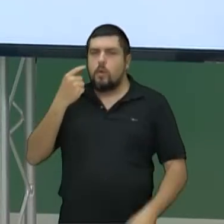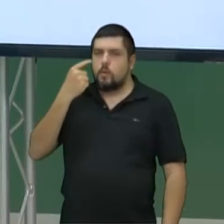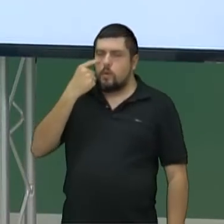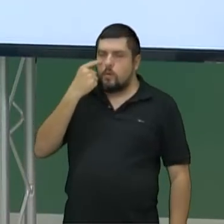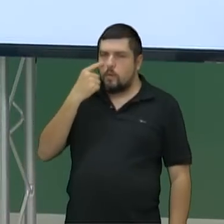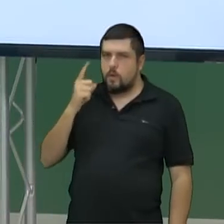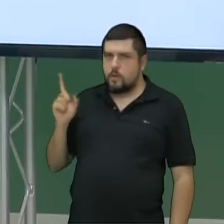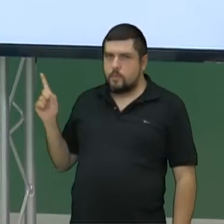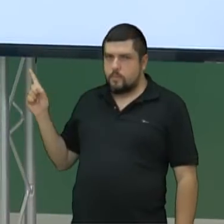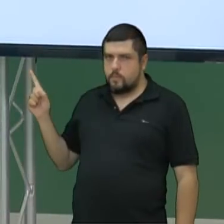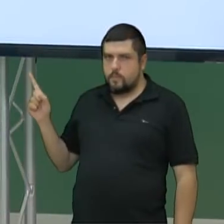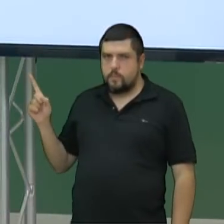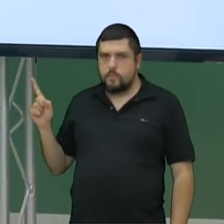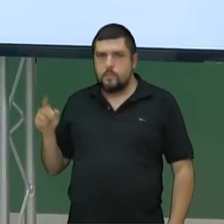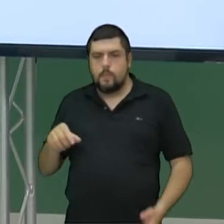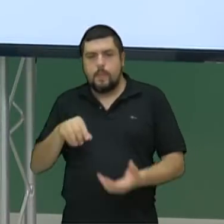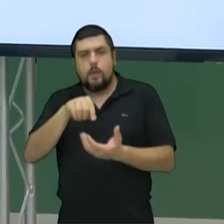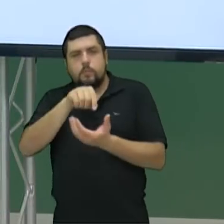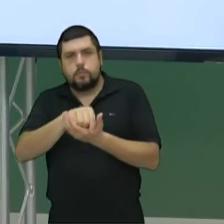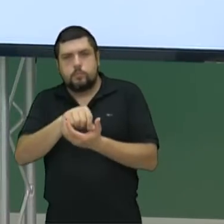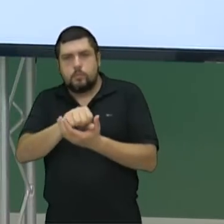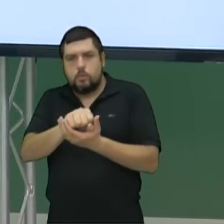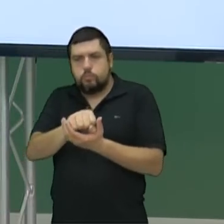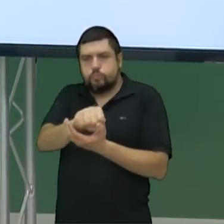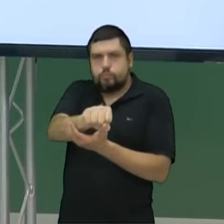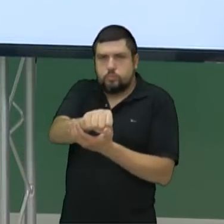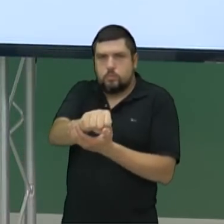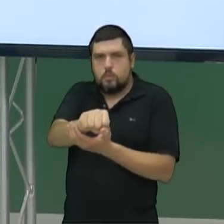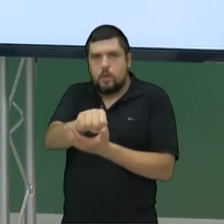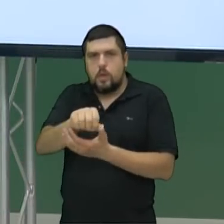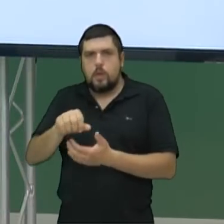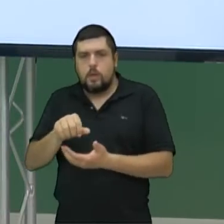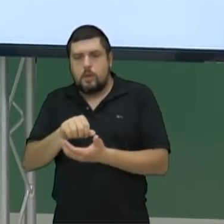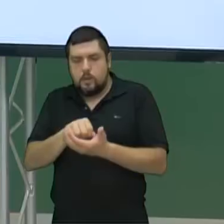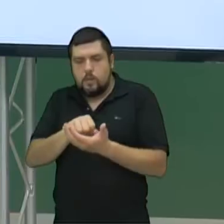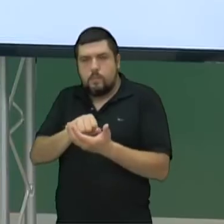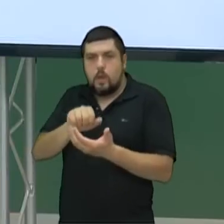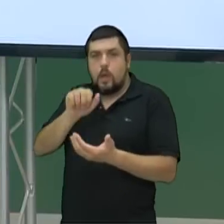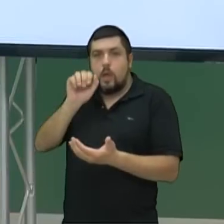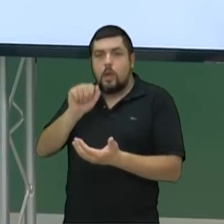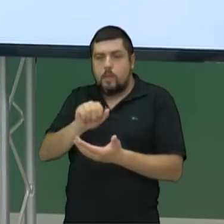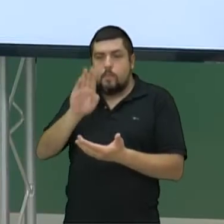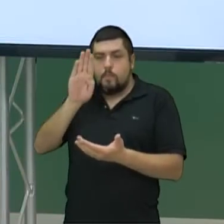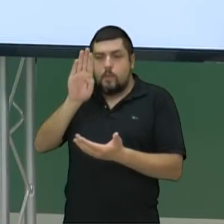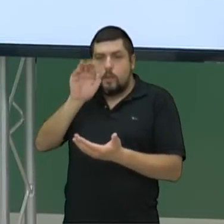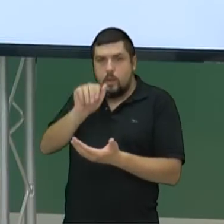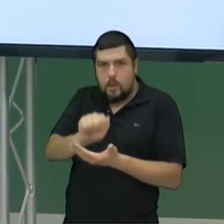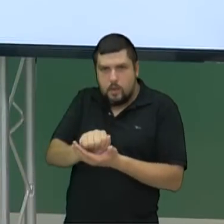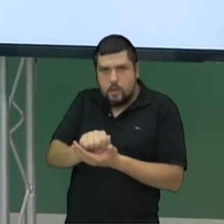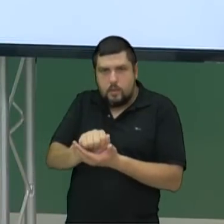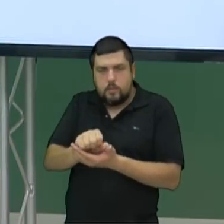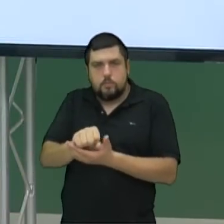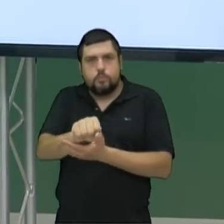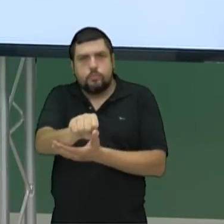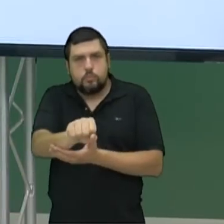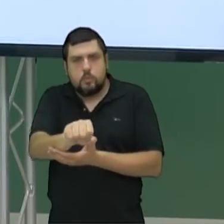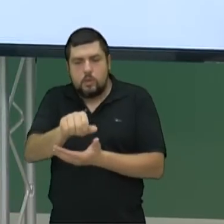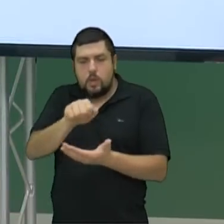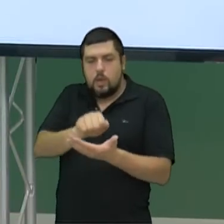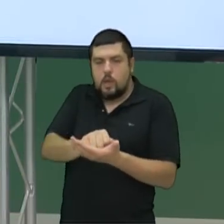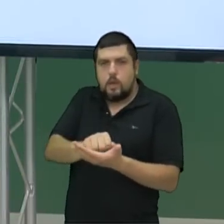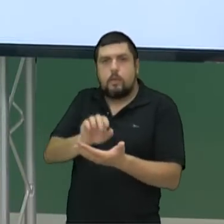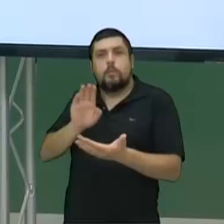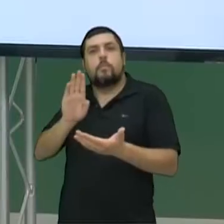seguinte: as forças de ação e reação, certo? AB e a força de reação BA atuam em corpos distintos, ou seja, canhão e